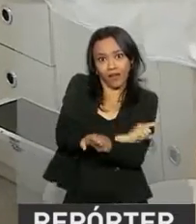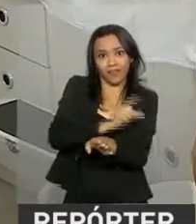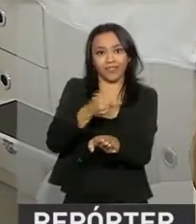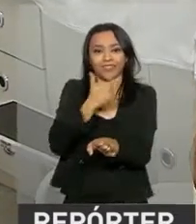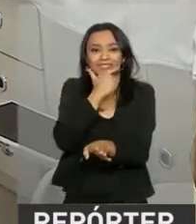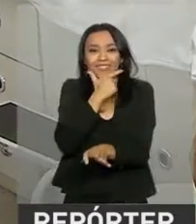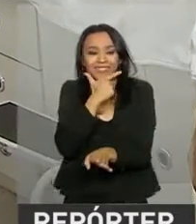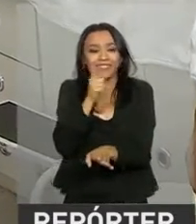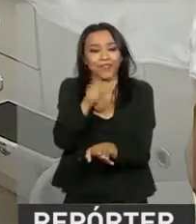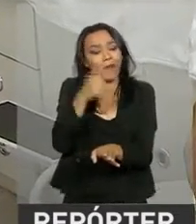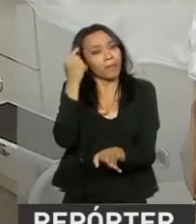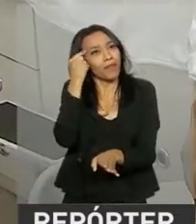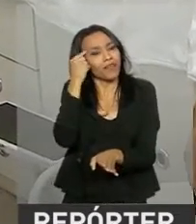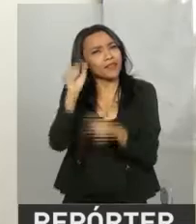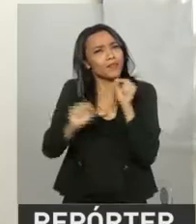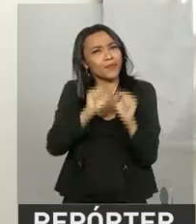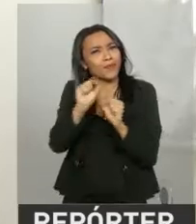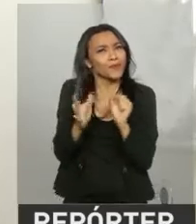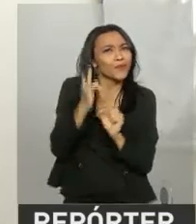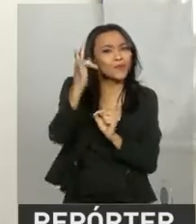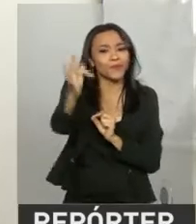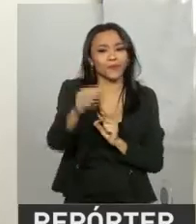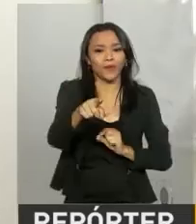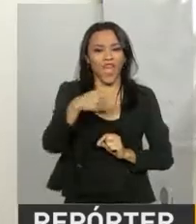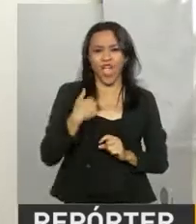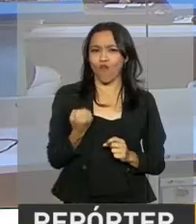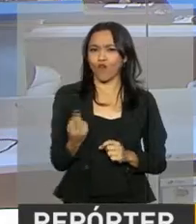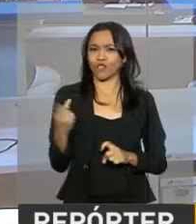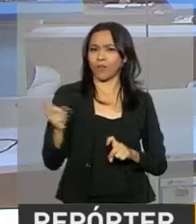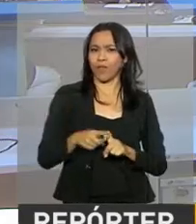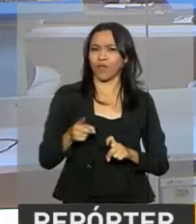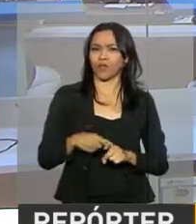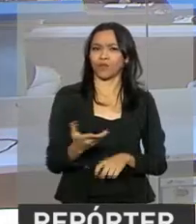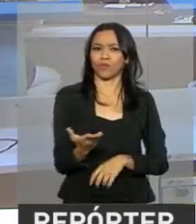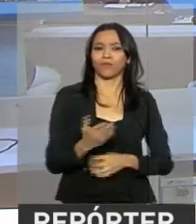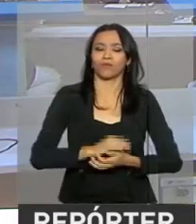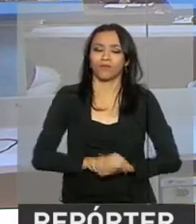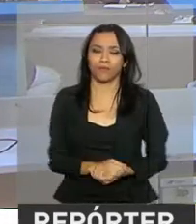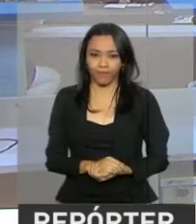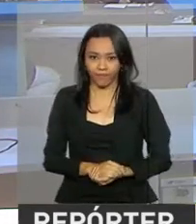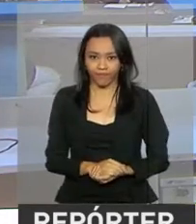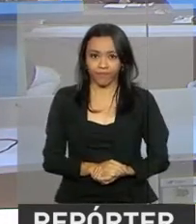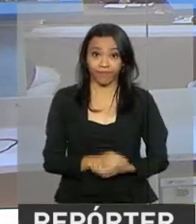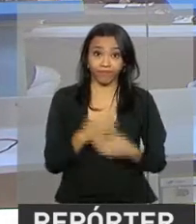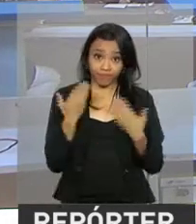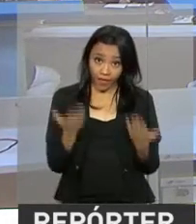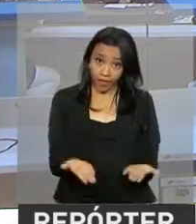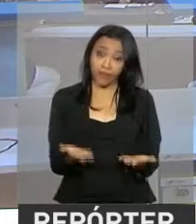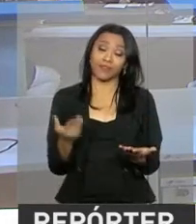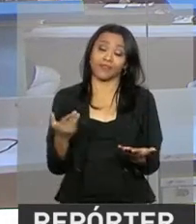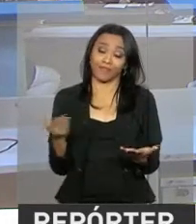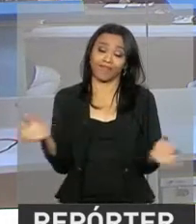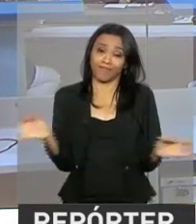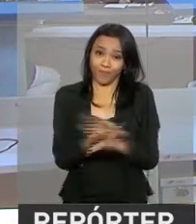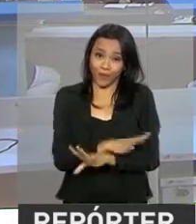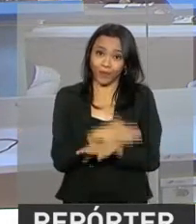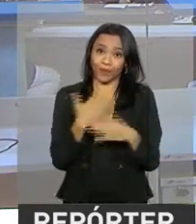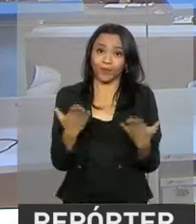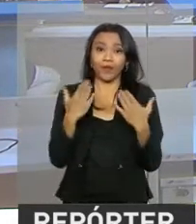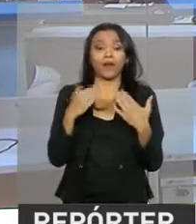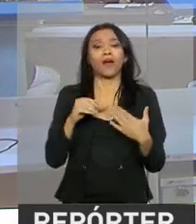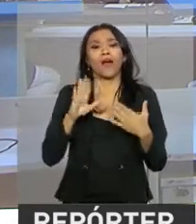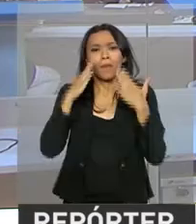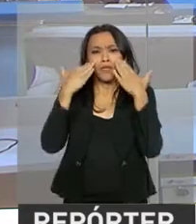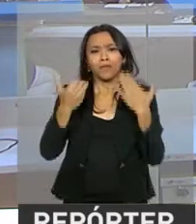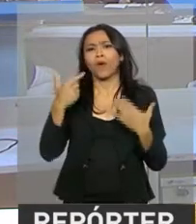sorridente já pensa no futuro onde o náutico esta edição do repórter nbr termina aqui voltamos a